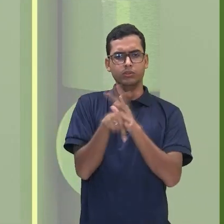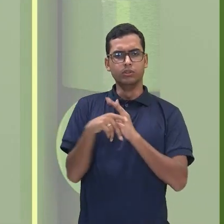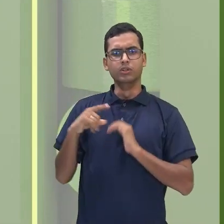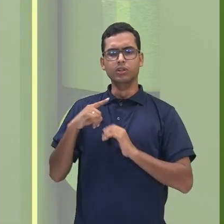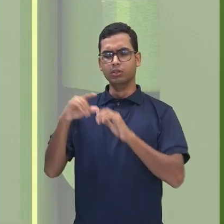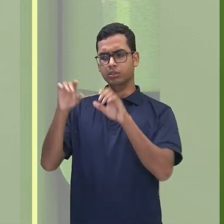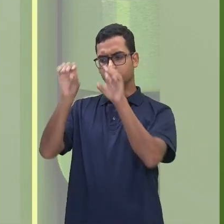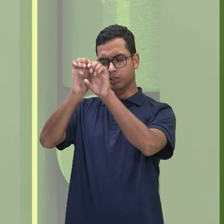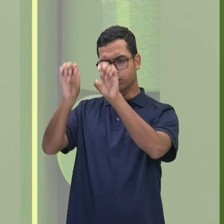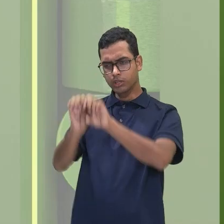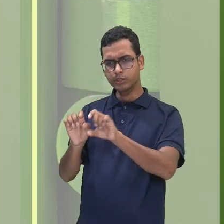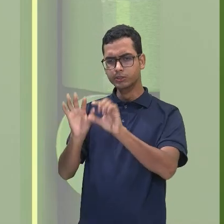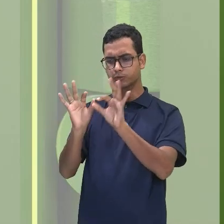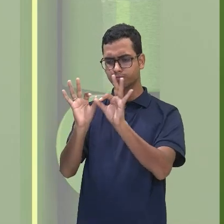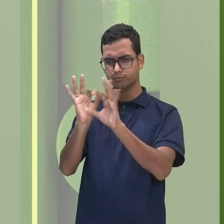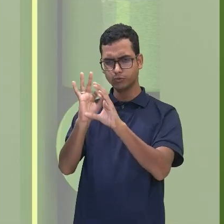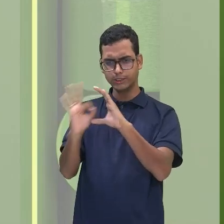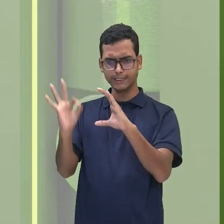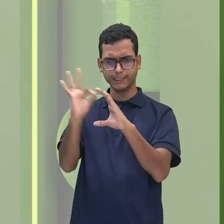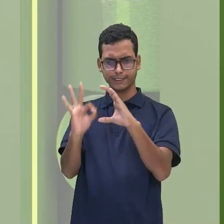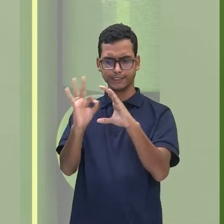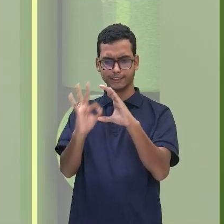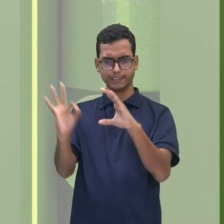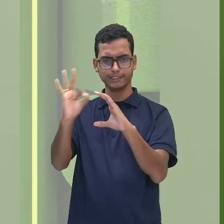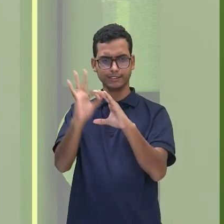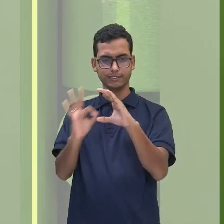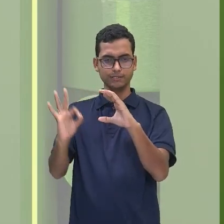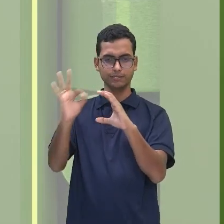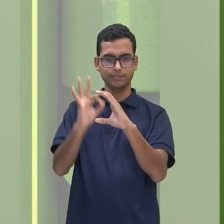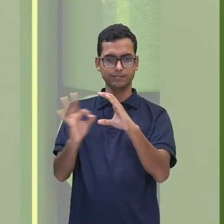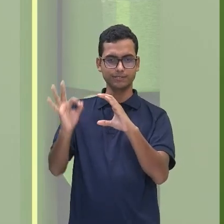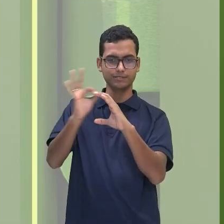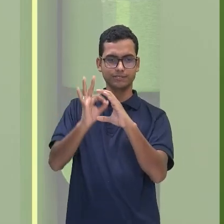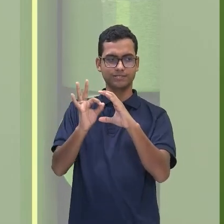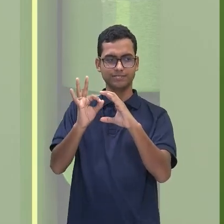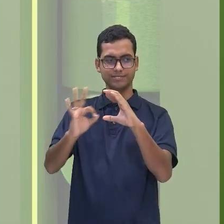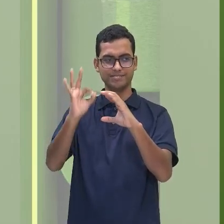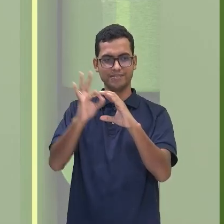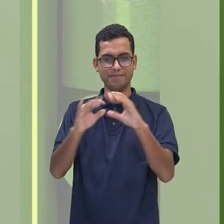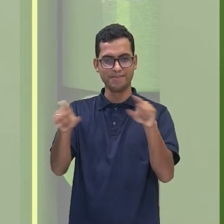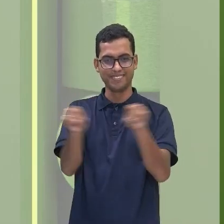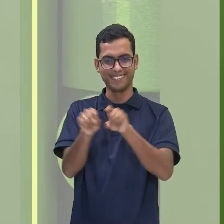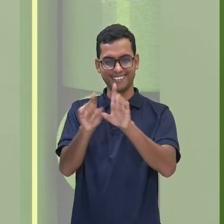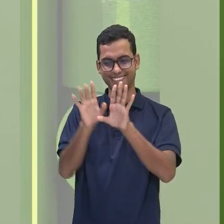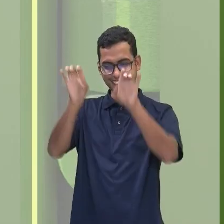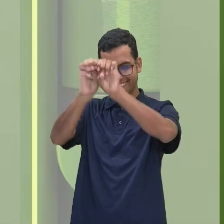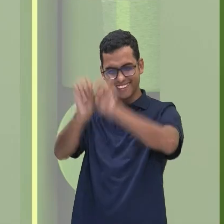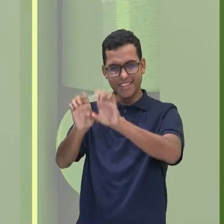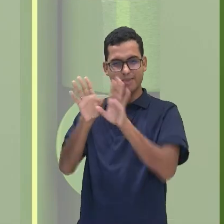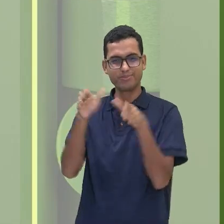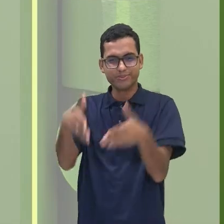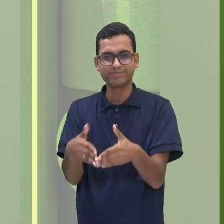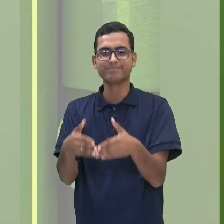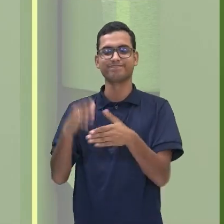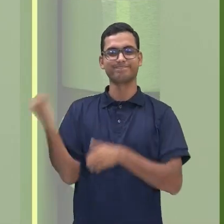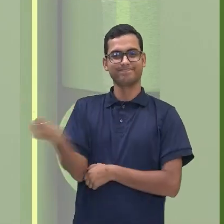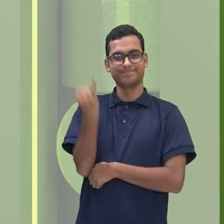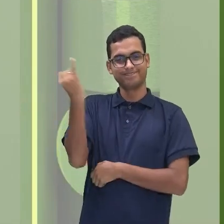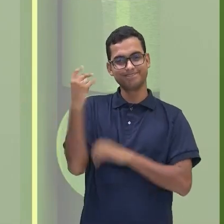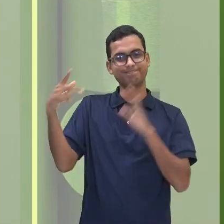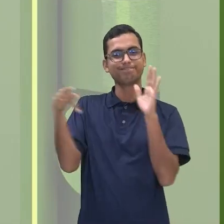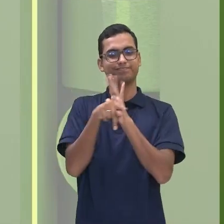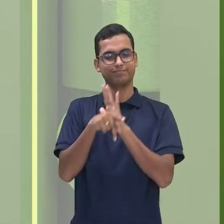estruturas pequeniníssimas, elas vão possuir funções específicas importantes para a célula, assim como os